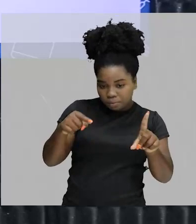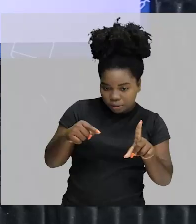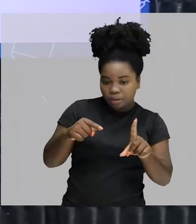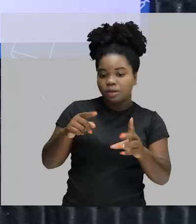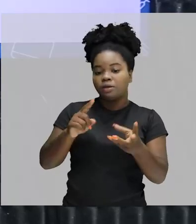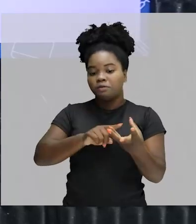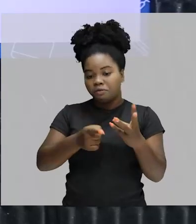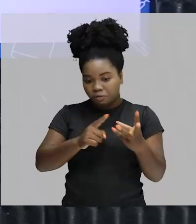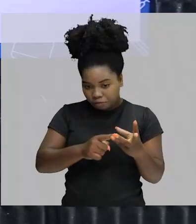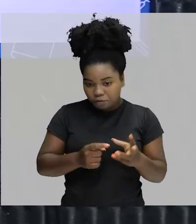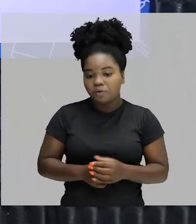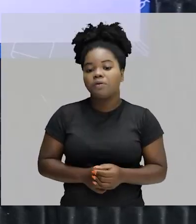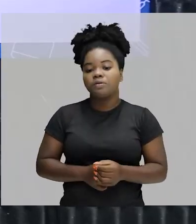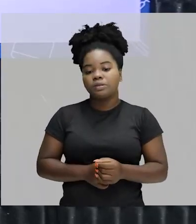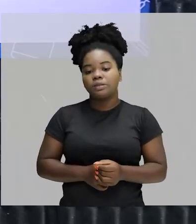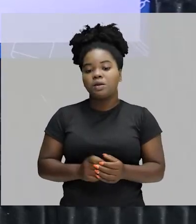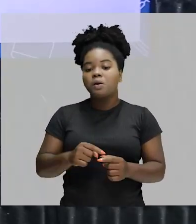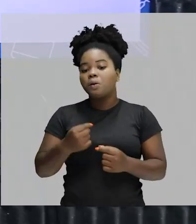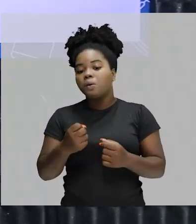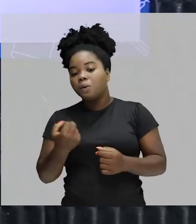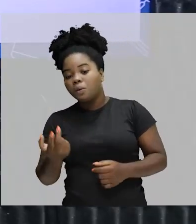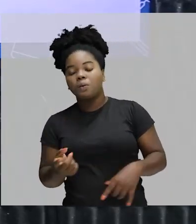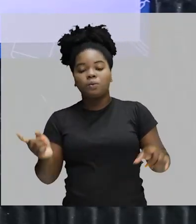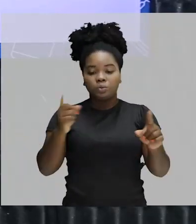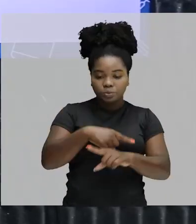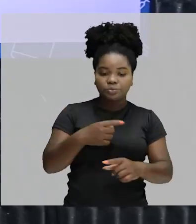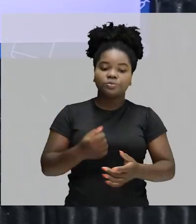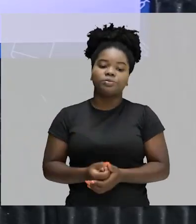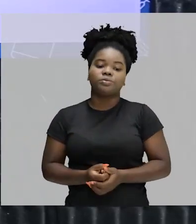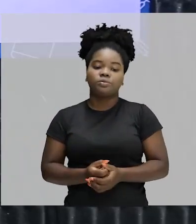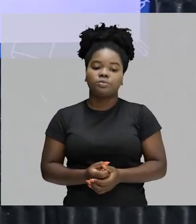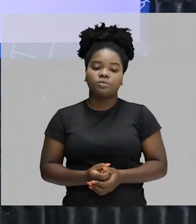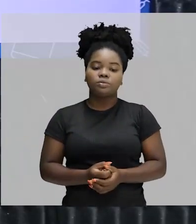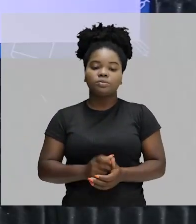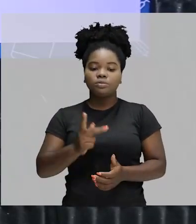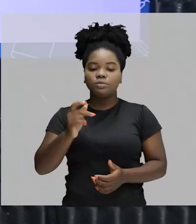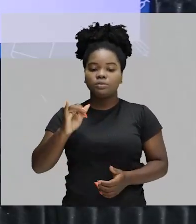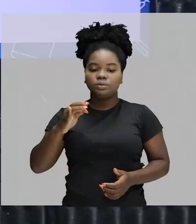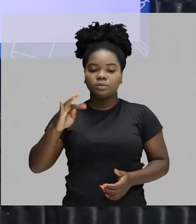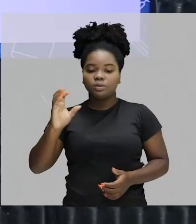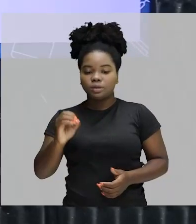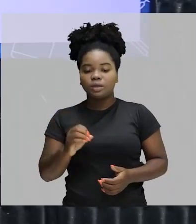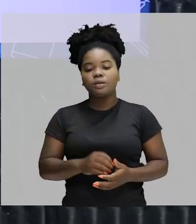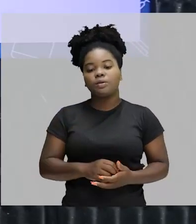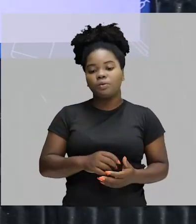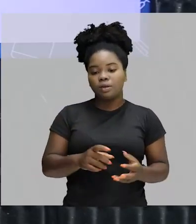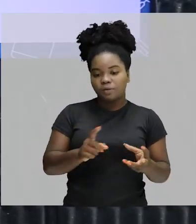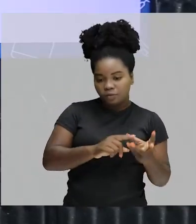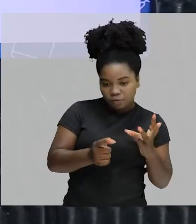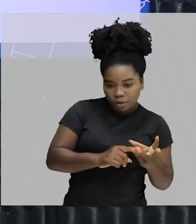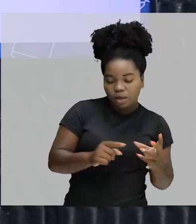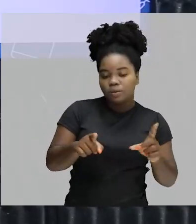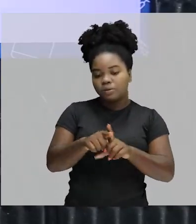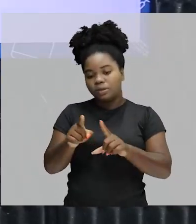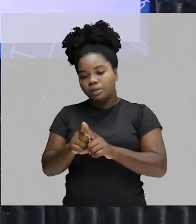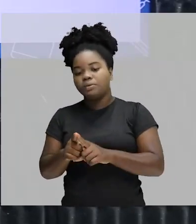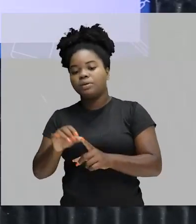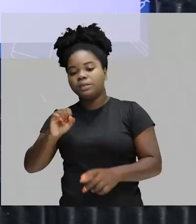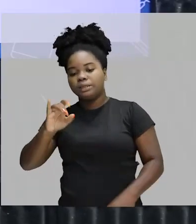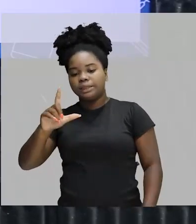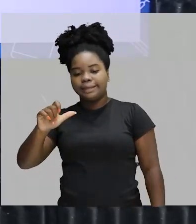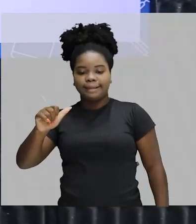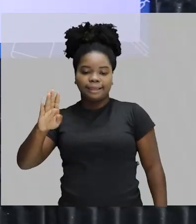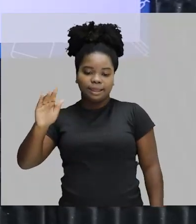ou o contrário, né? A semivogal primeiro e depois a vogal. Já o hiato é vogal e vogal em sílabas separadas, uma vogal em